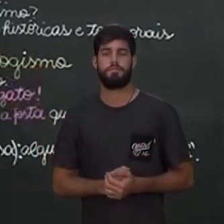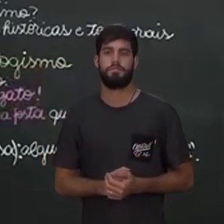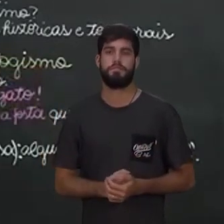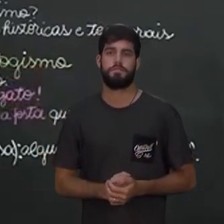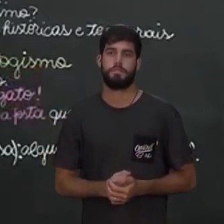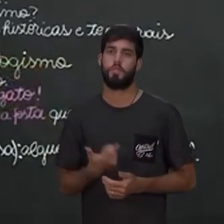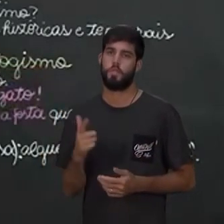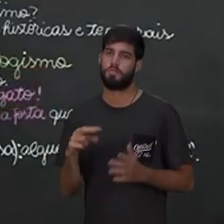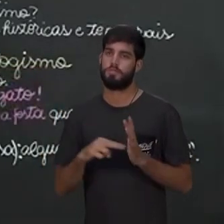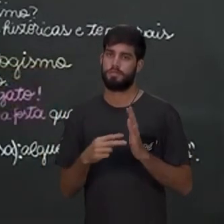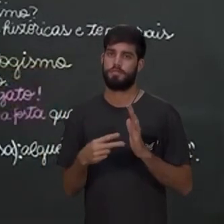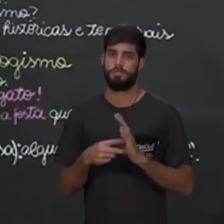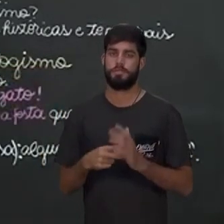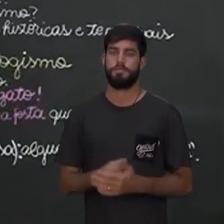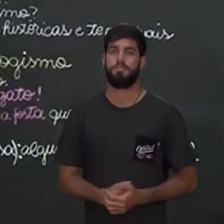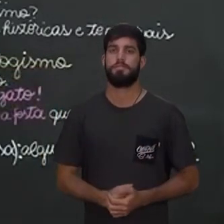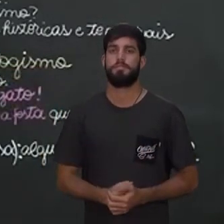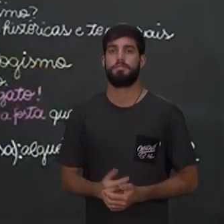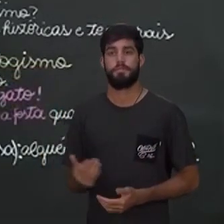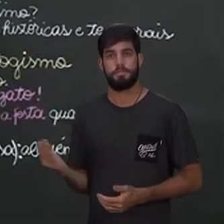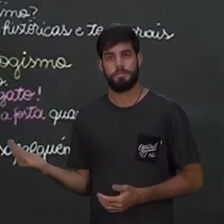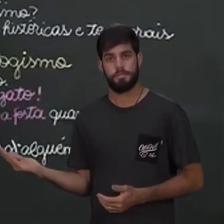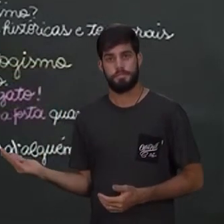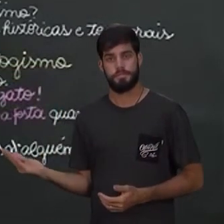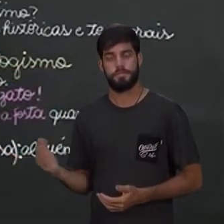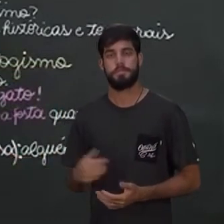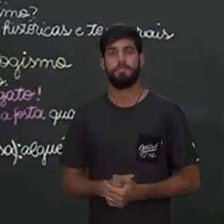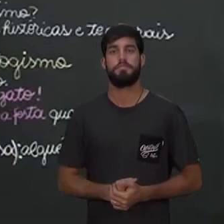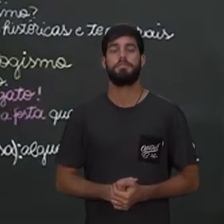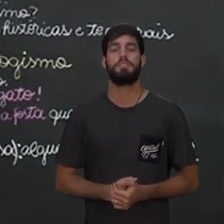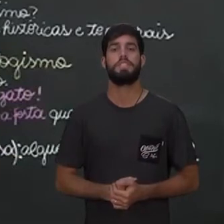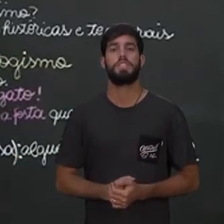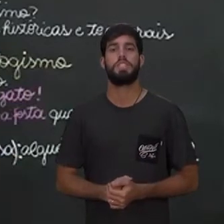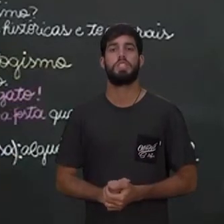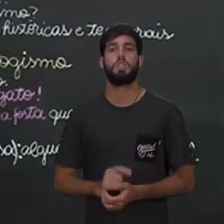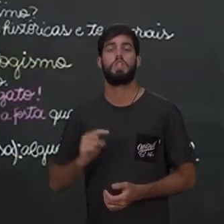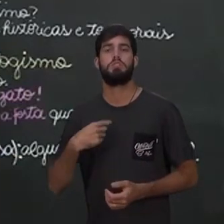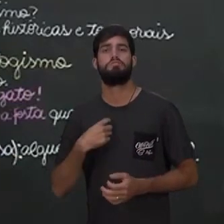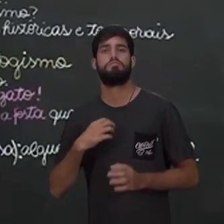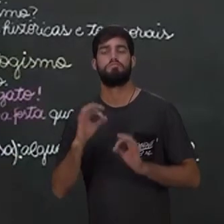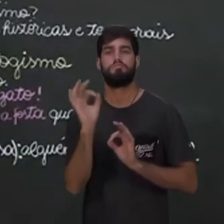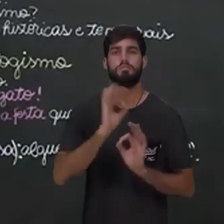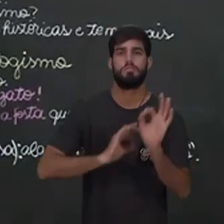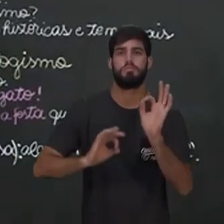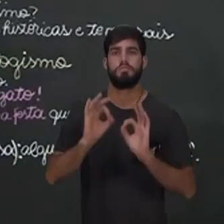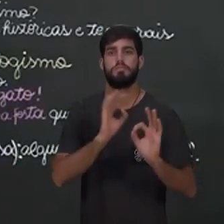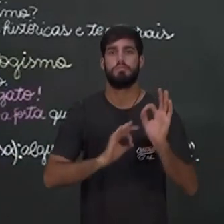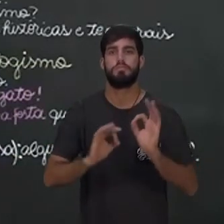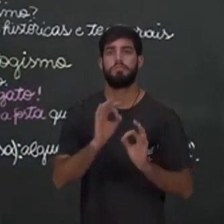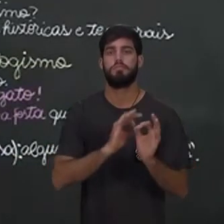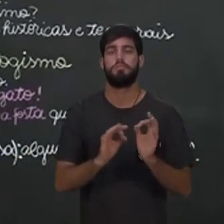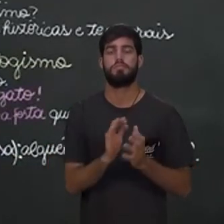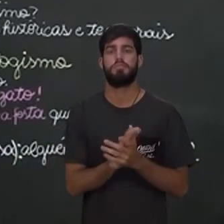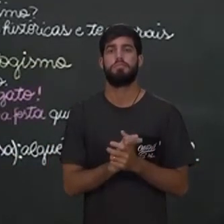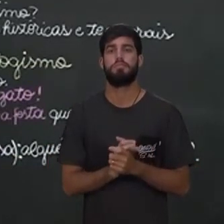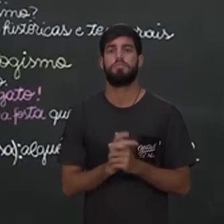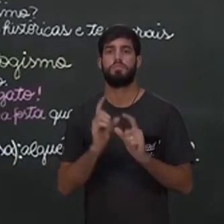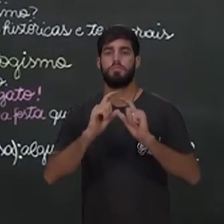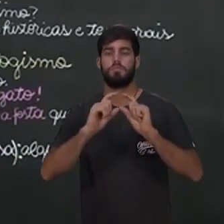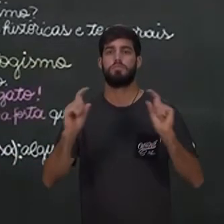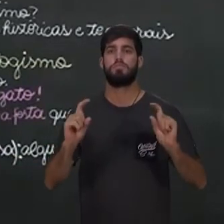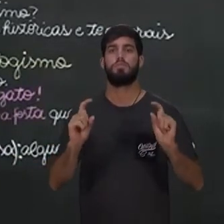significado. Há o neologismo sintático, que é quando eu rearranjo, eu recombino os termos da minha oração e